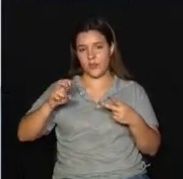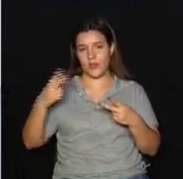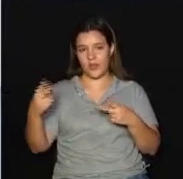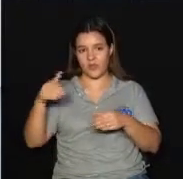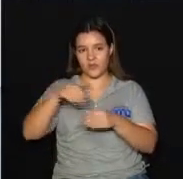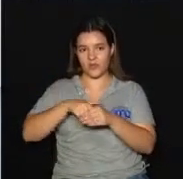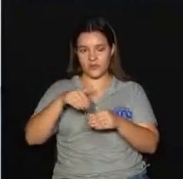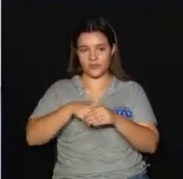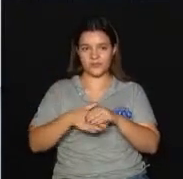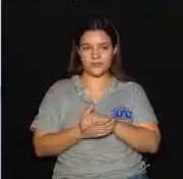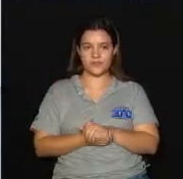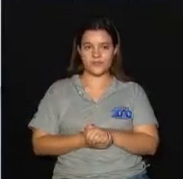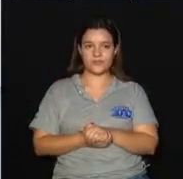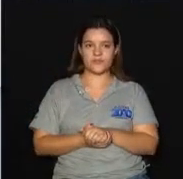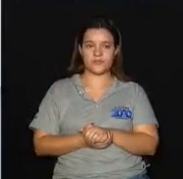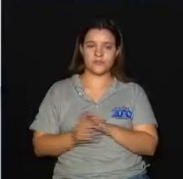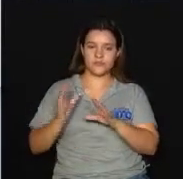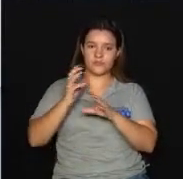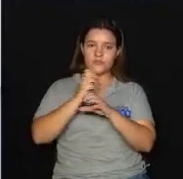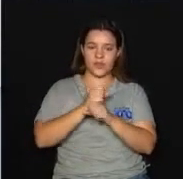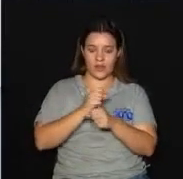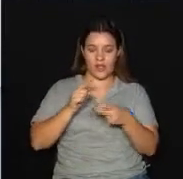166.852 votos, o que dá